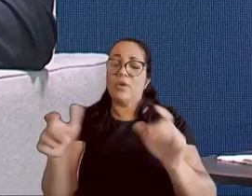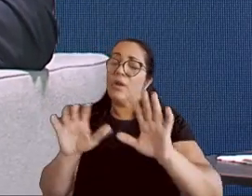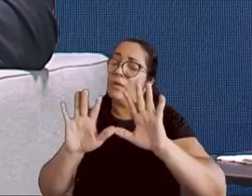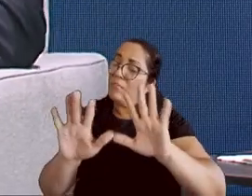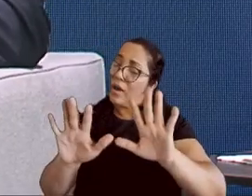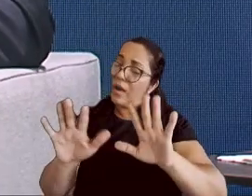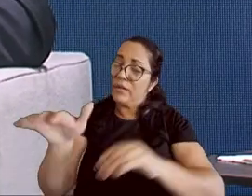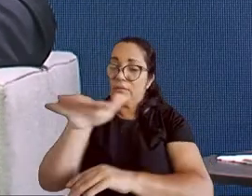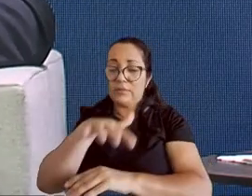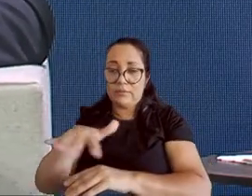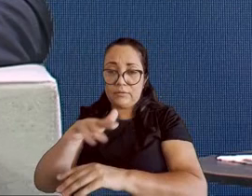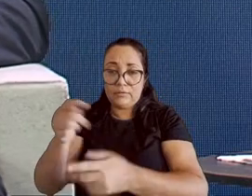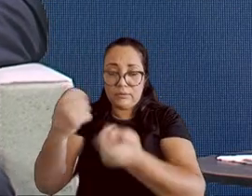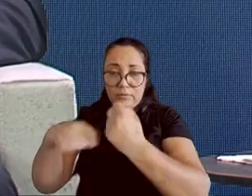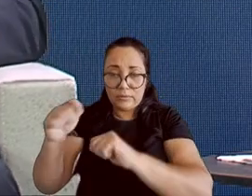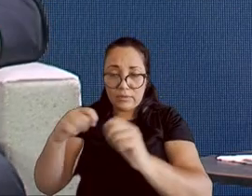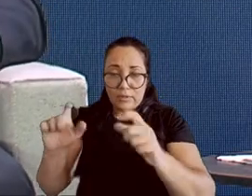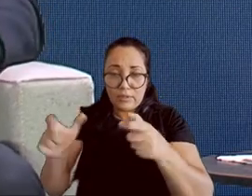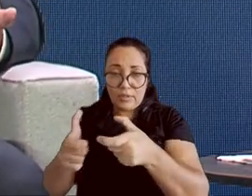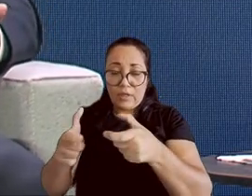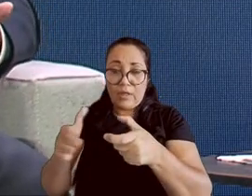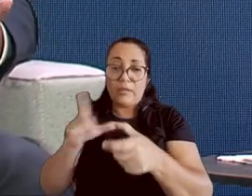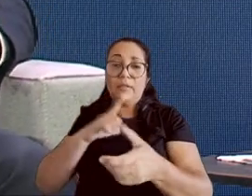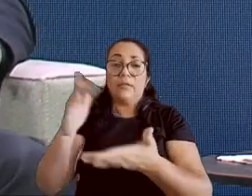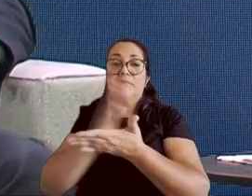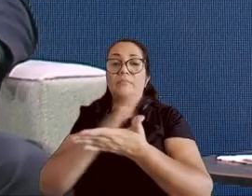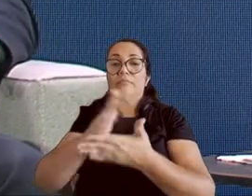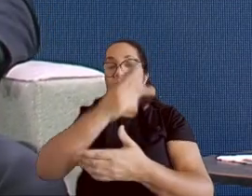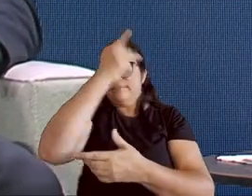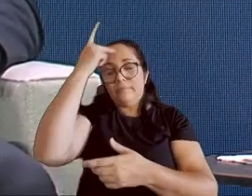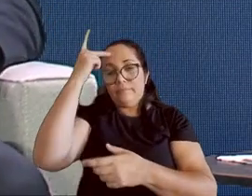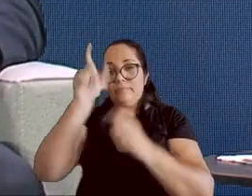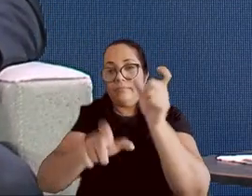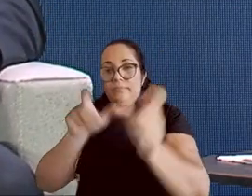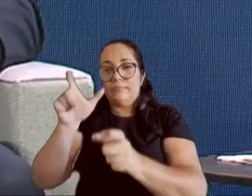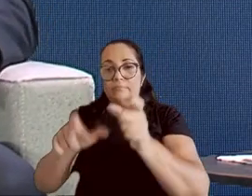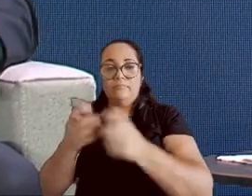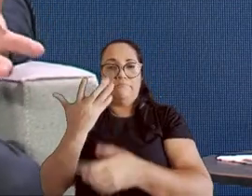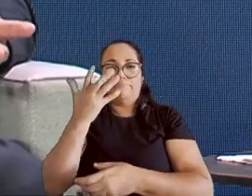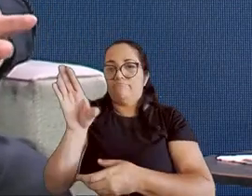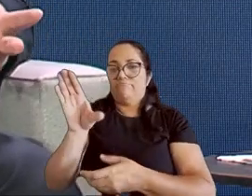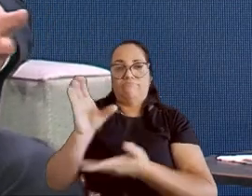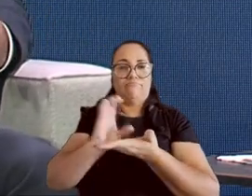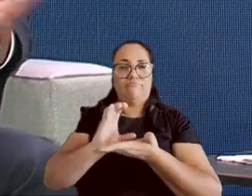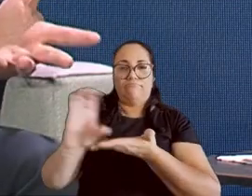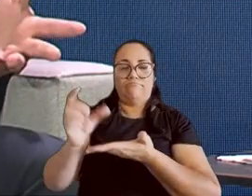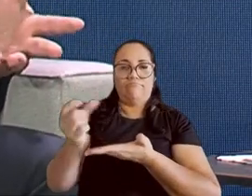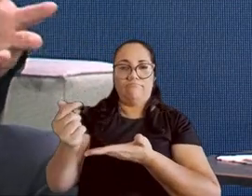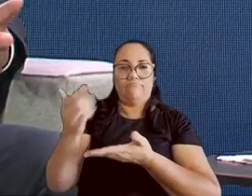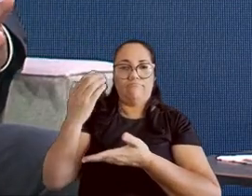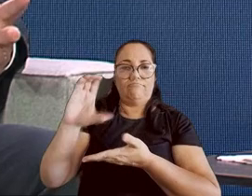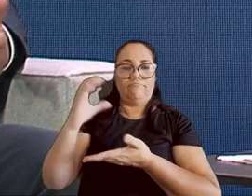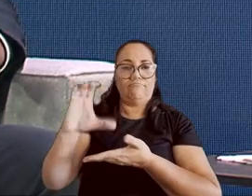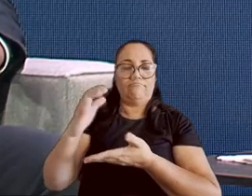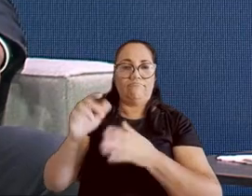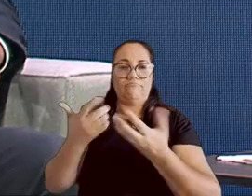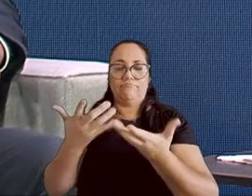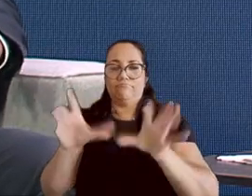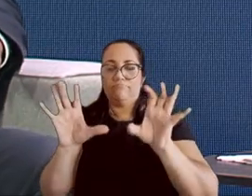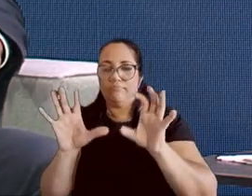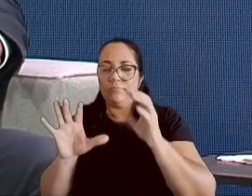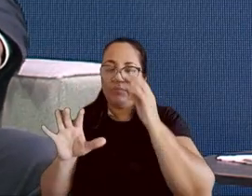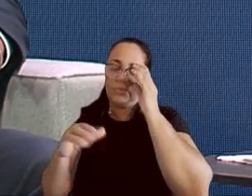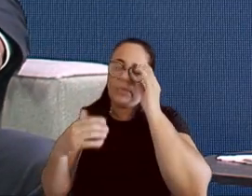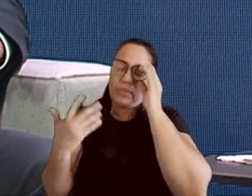que não quer investir se é para ter volatilidade não quer investir mas talvez eu estou querendo deveria estar lá né não deveria estar acompanhando esse tipo de papel